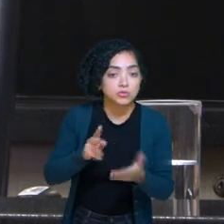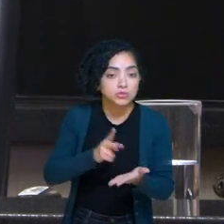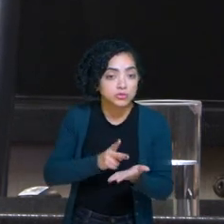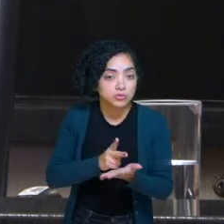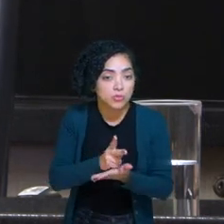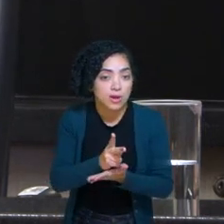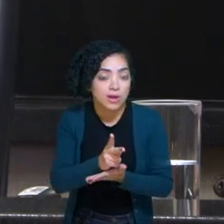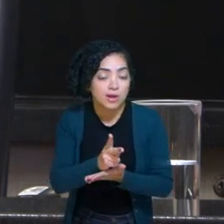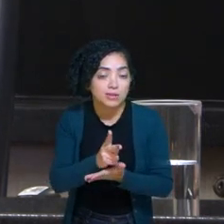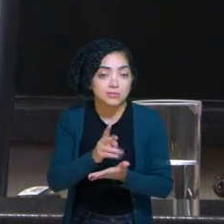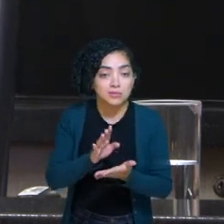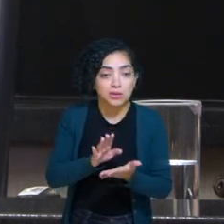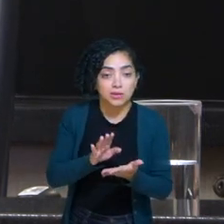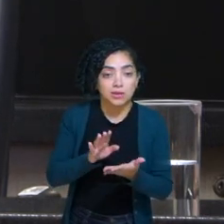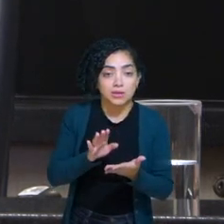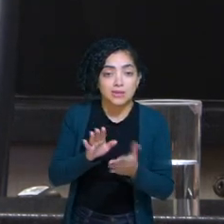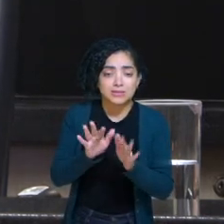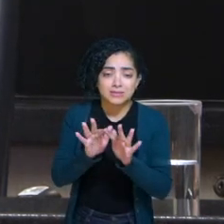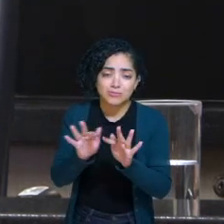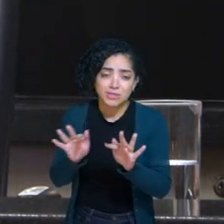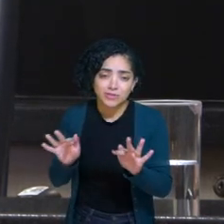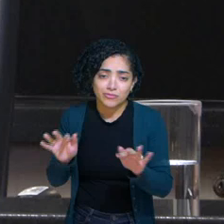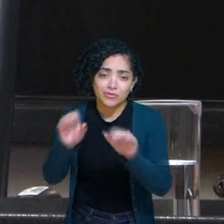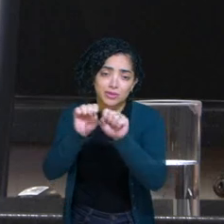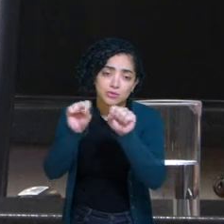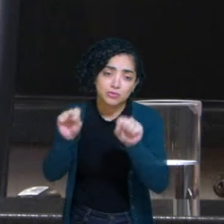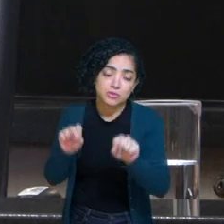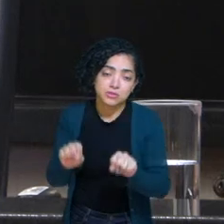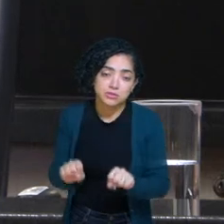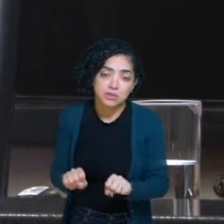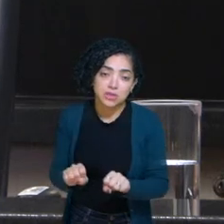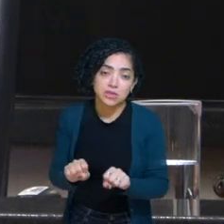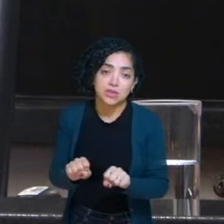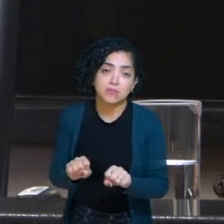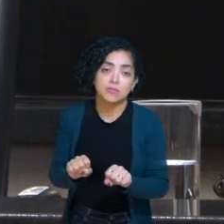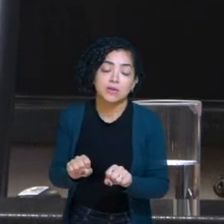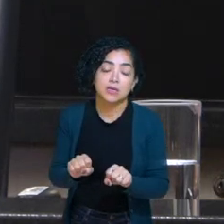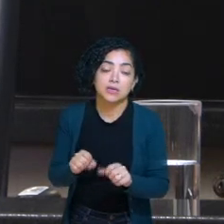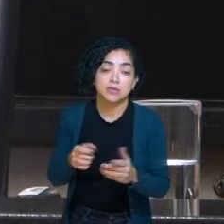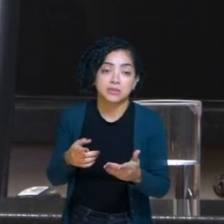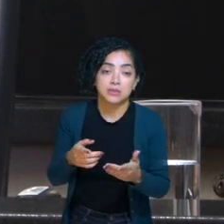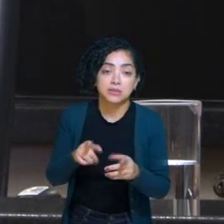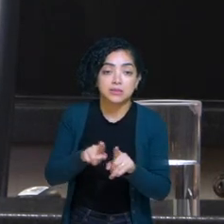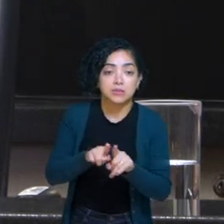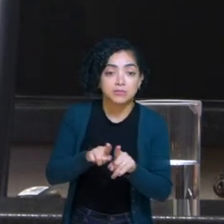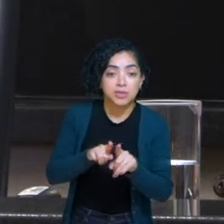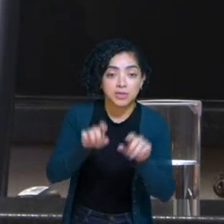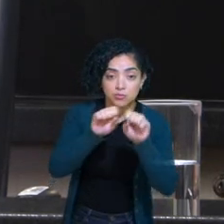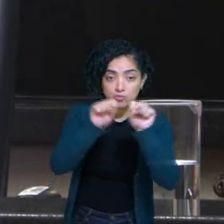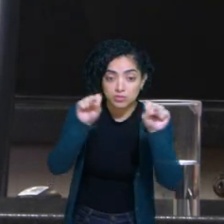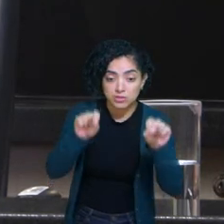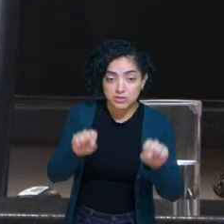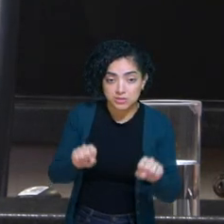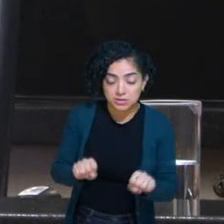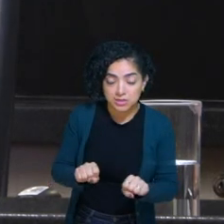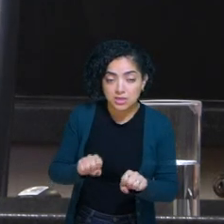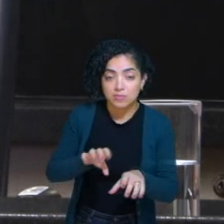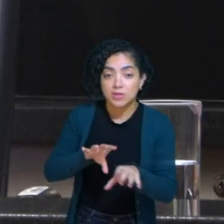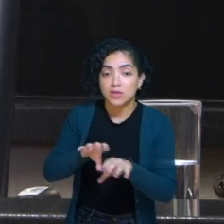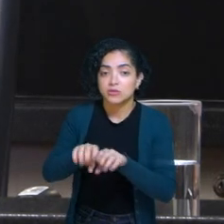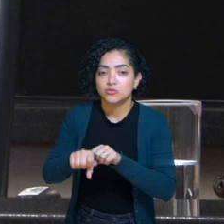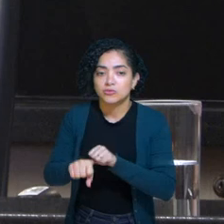simplifica a questão do Sistema Nacional de Educação e a possibilidade de um Sistema Nacional de formação de professores